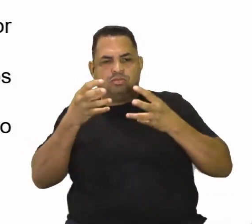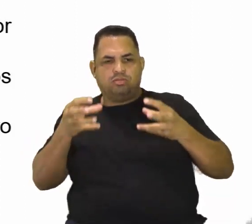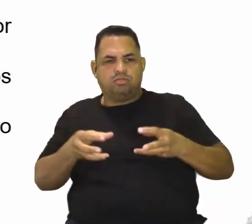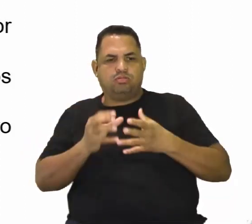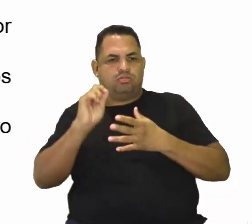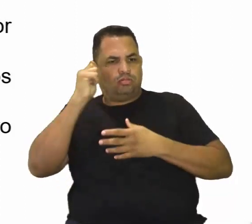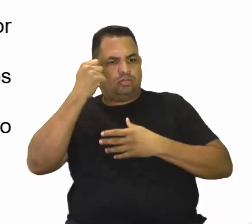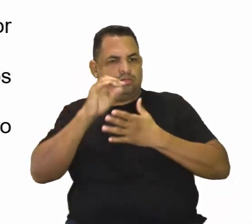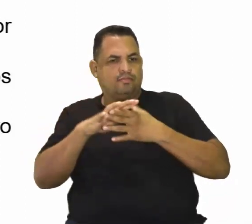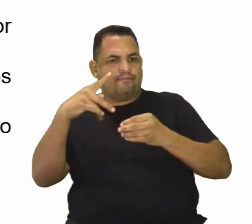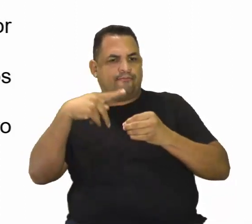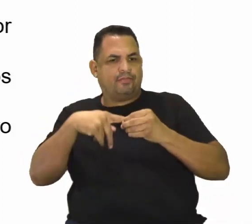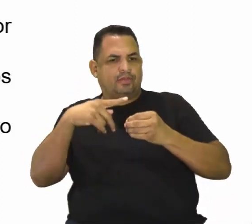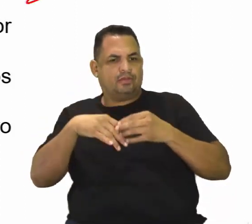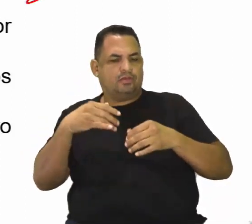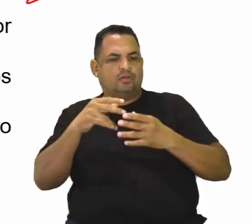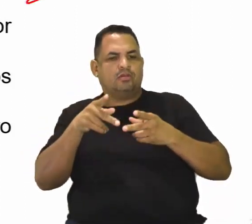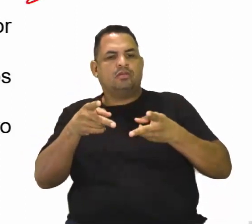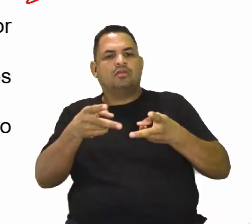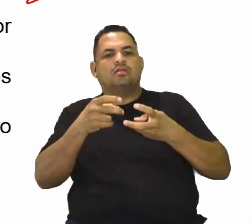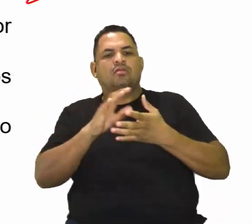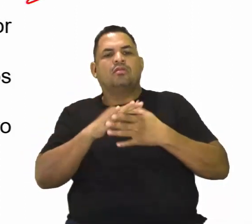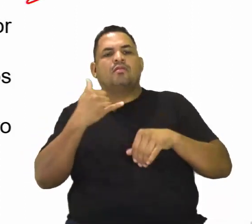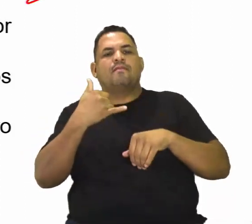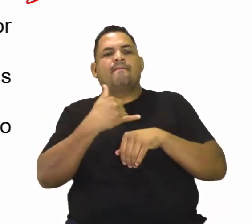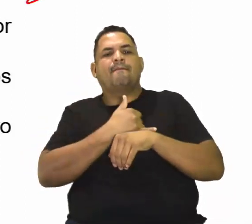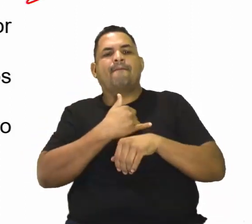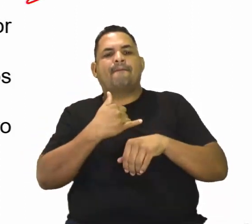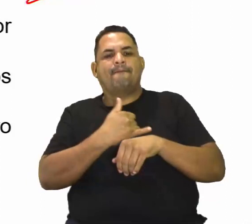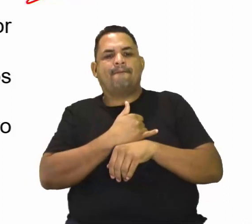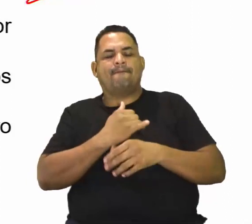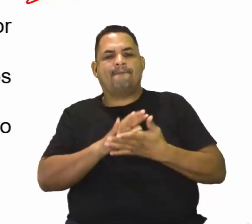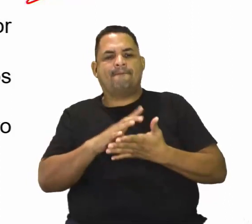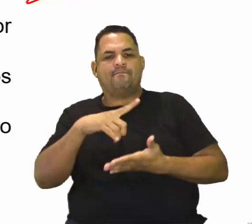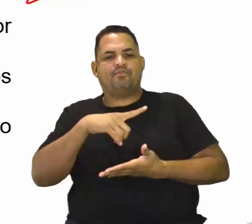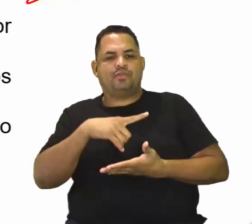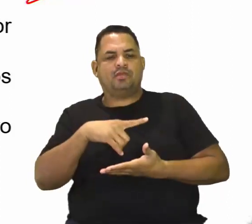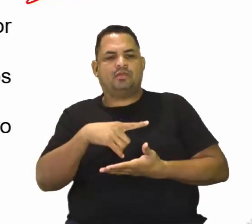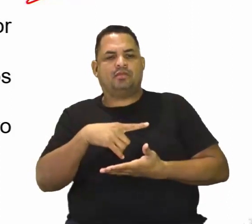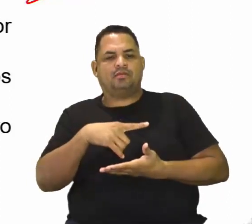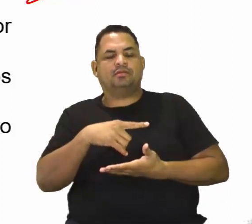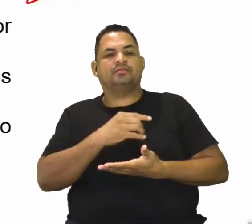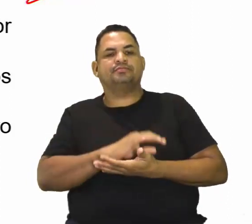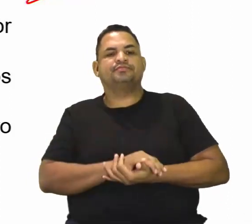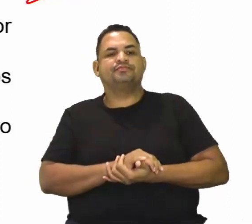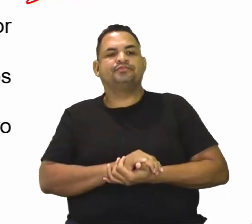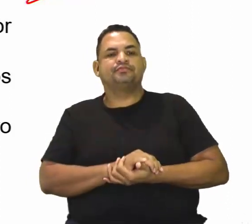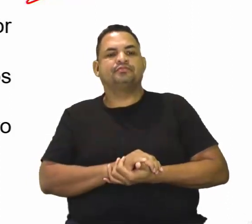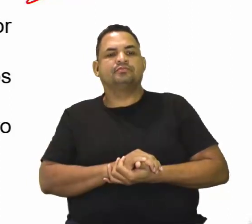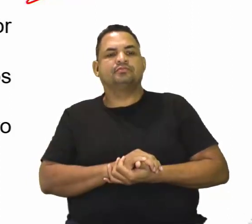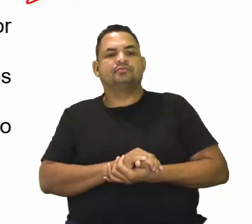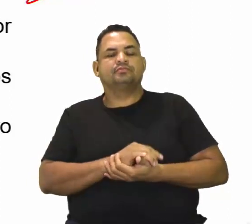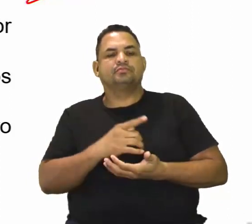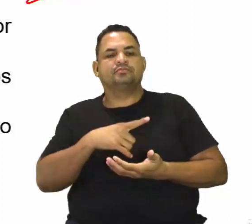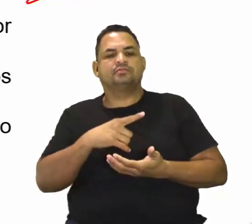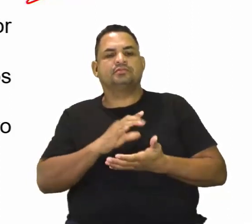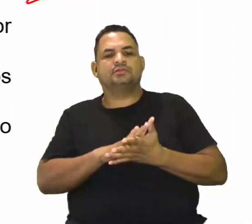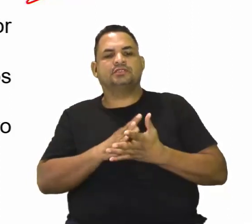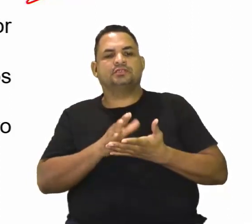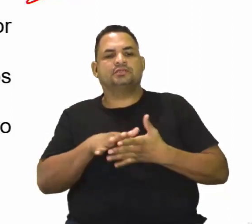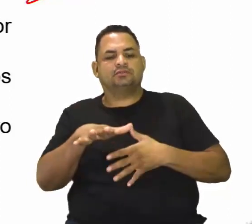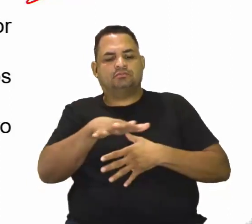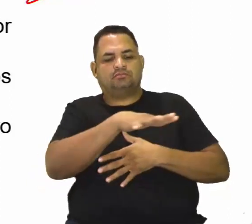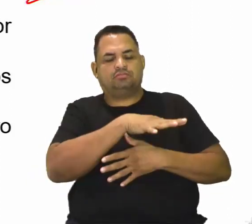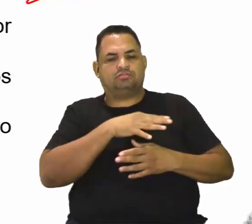carvão, petróleo e minério de ferro, será que no país tem isso daí? A existência de grande